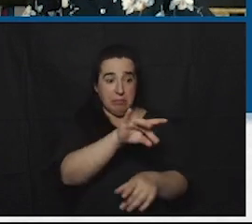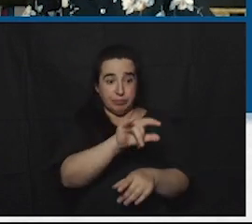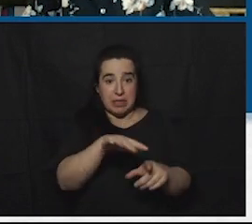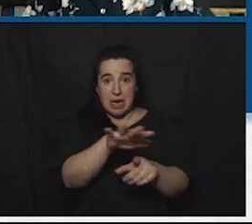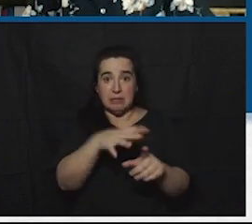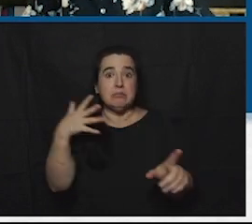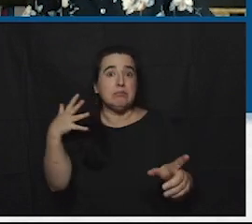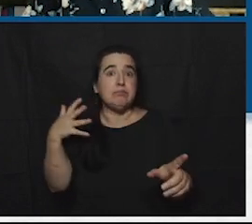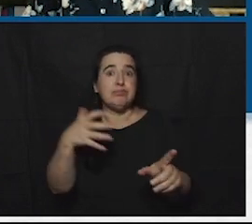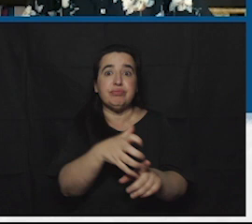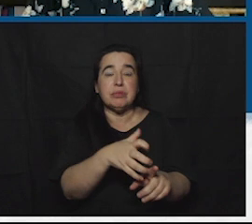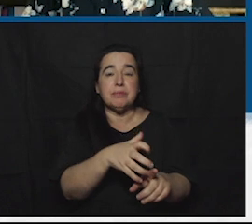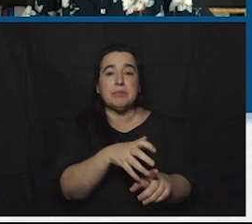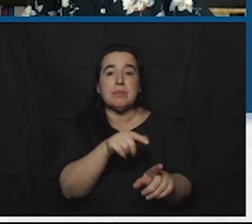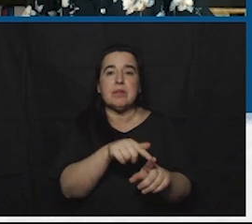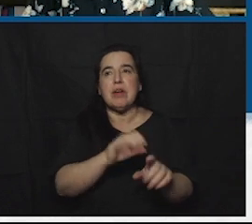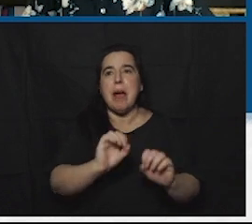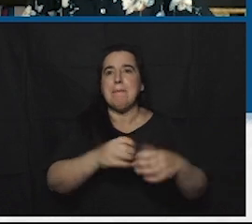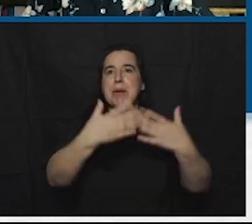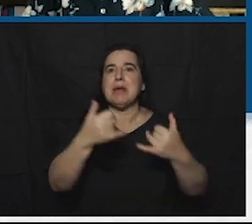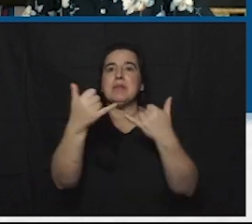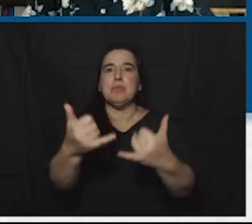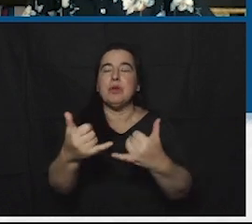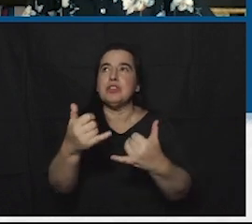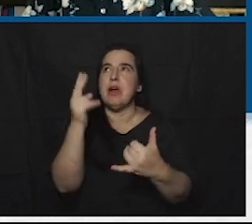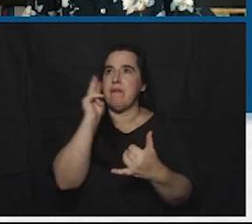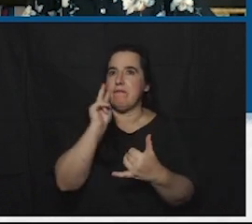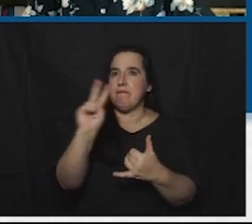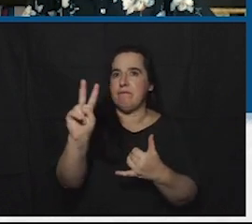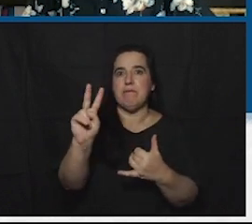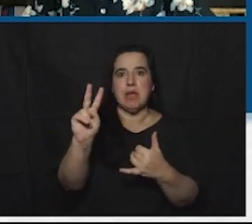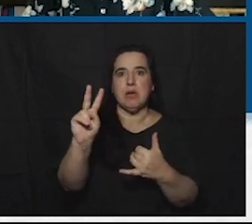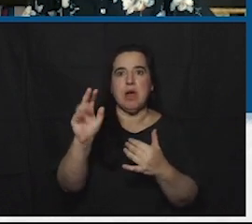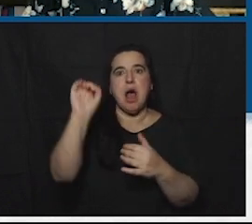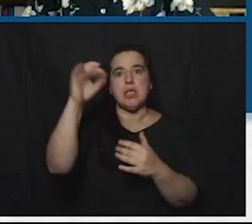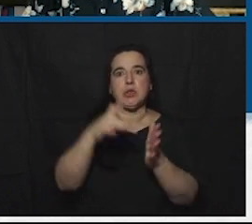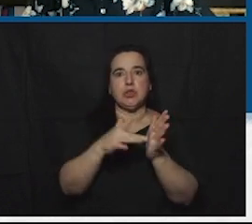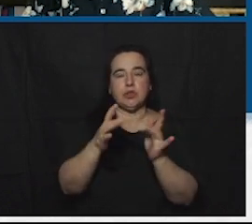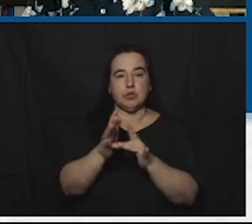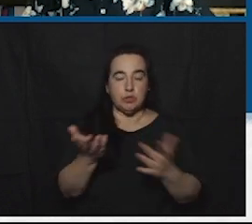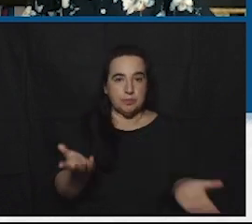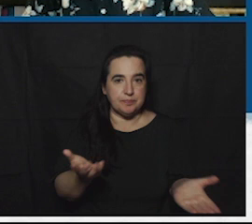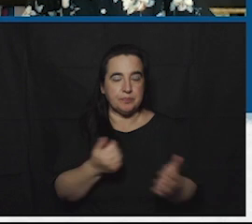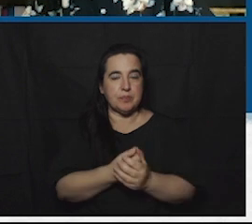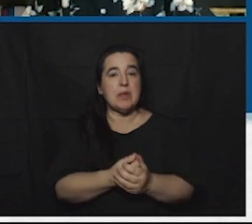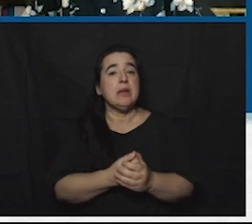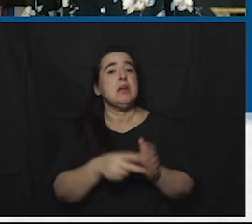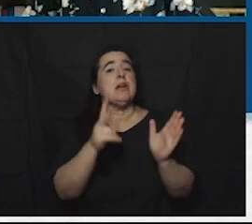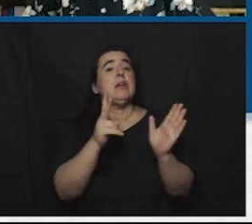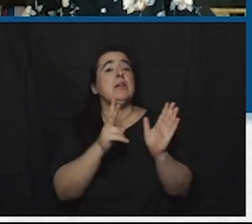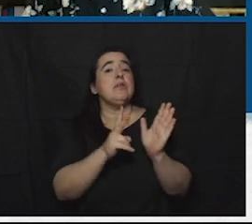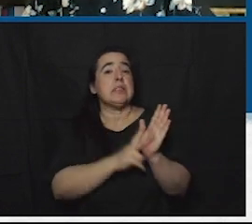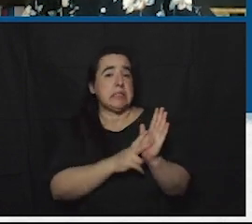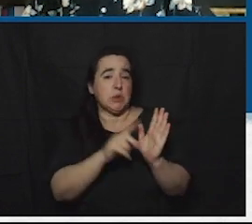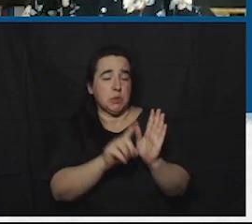primeira a ser atacada foi a primeira terra que viu a luz. Mas podemos ir mais longe, porque este versículo 1 deste capítulo 9, na